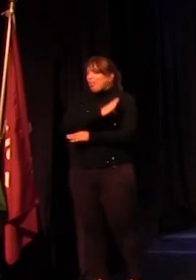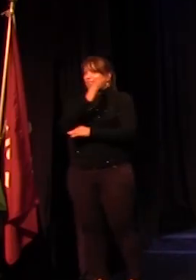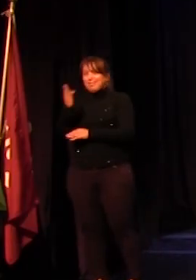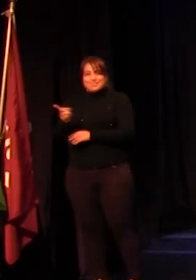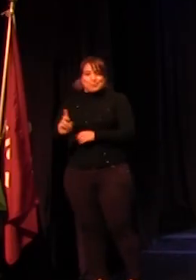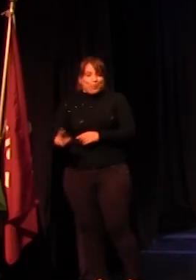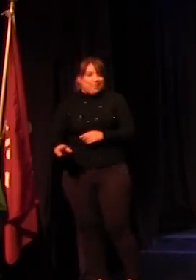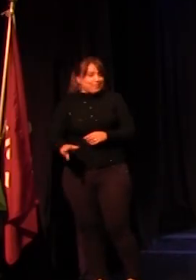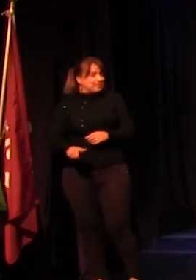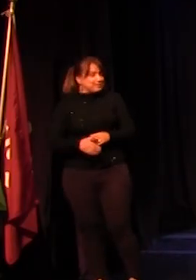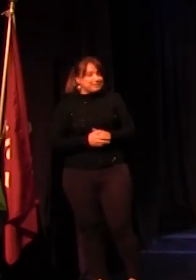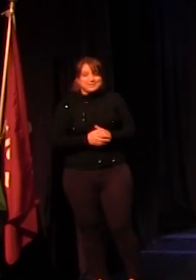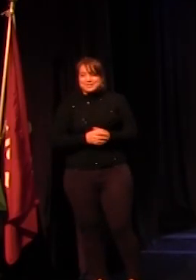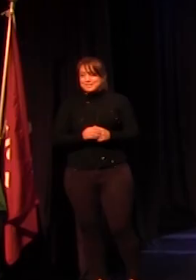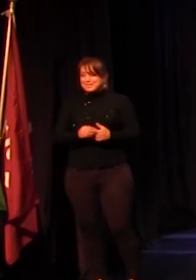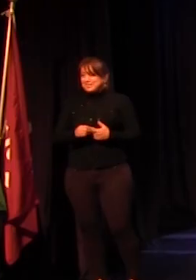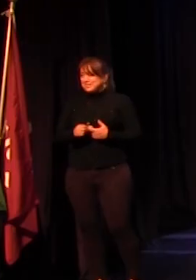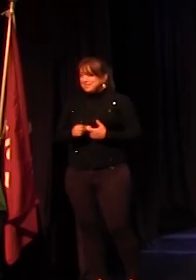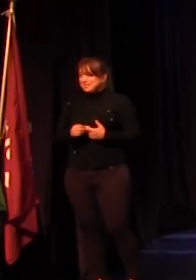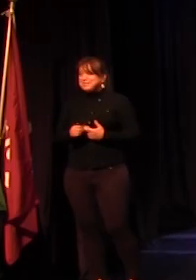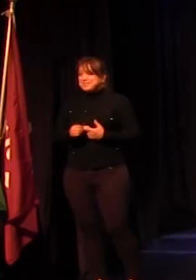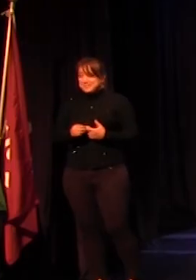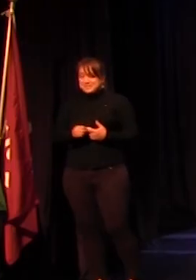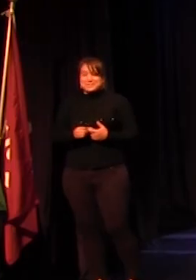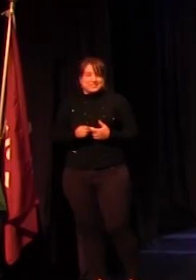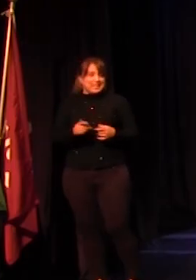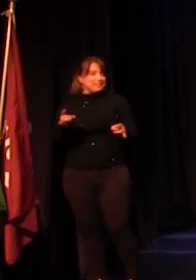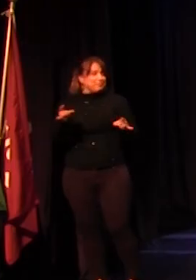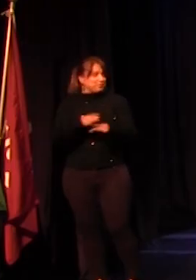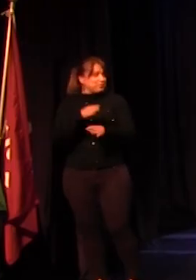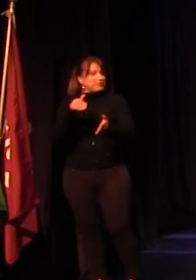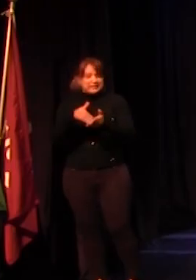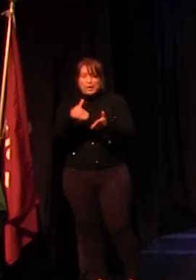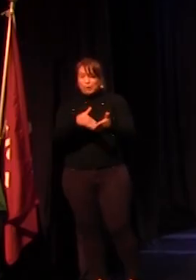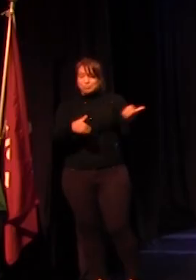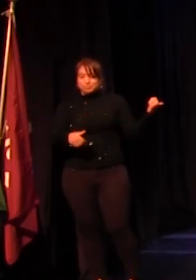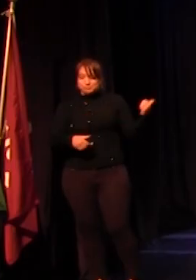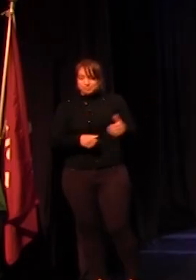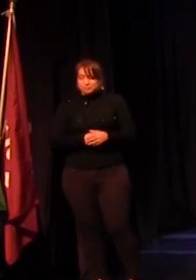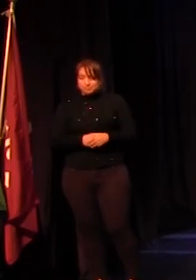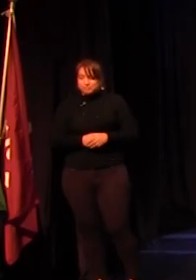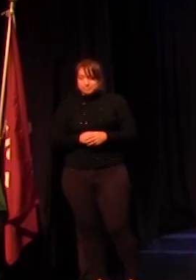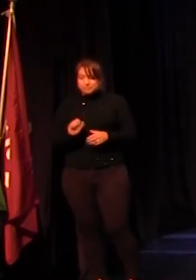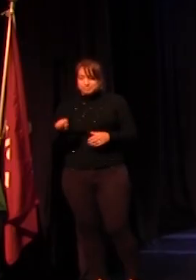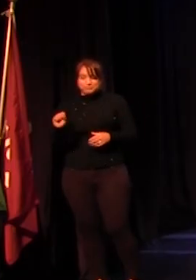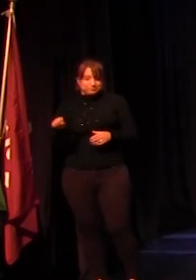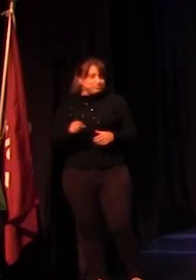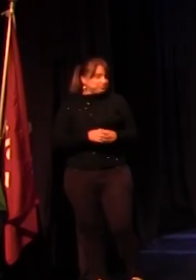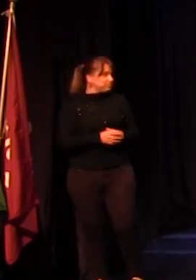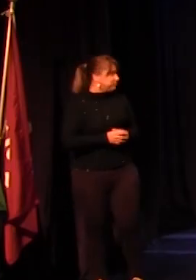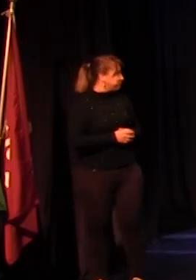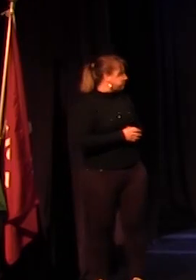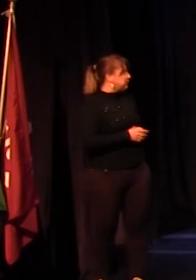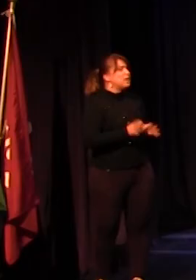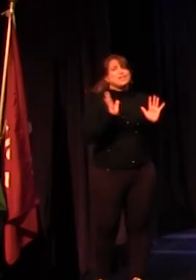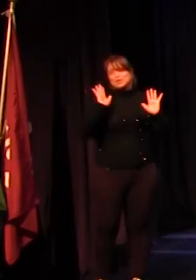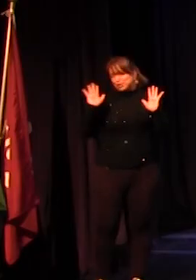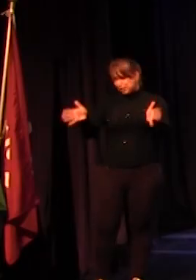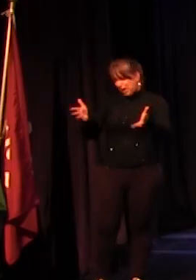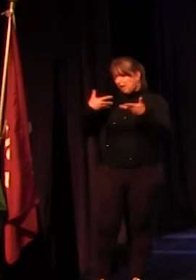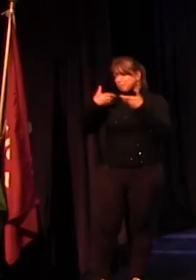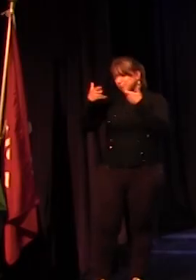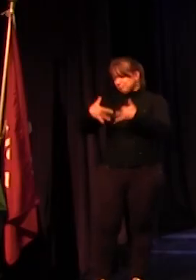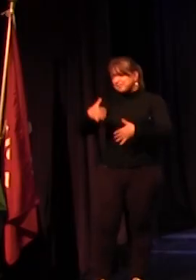E, logicamente, né, para terminar, a gente sabe que isso já foi dito hoje, vocês já